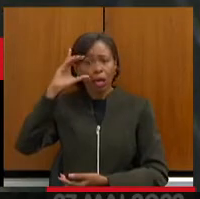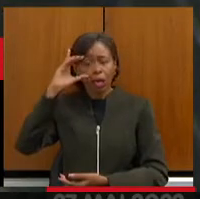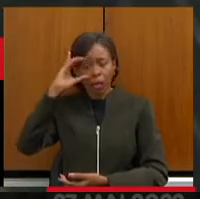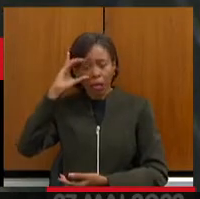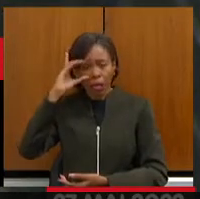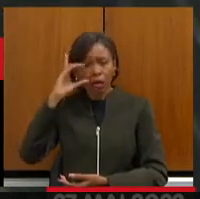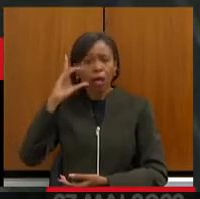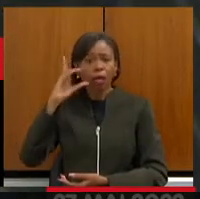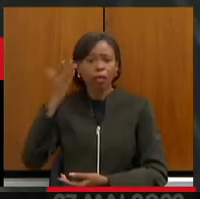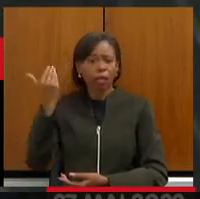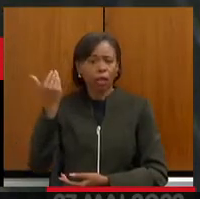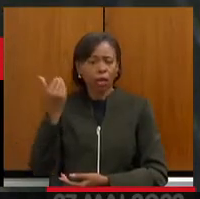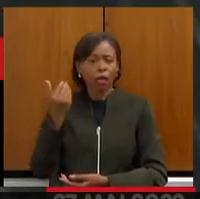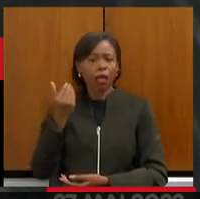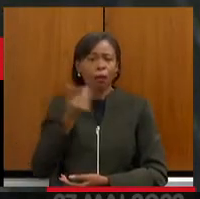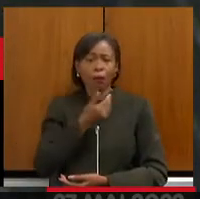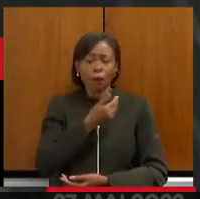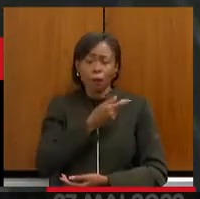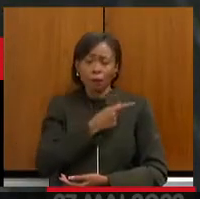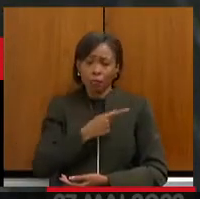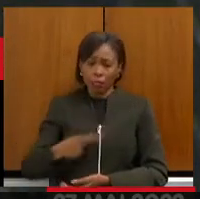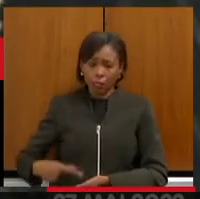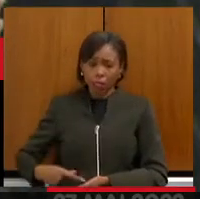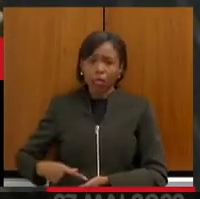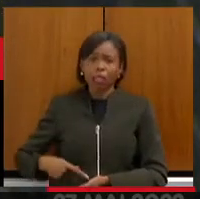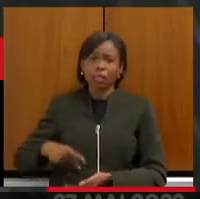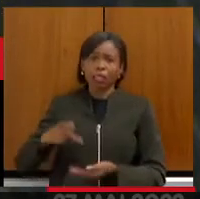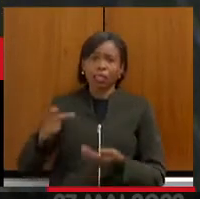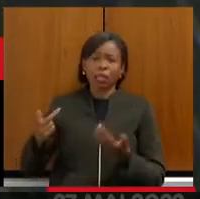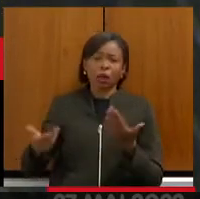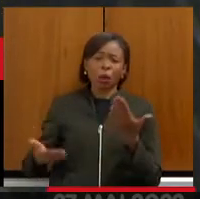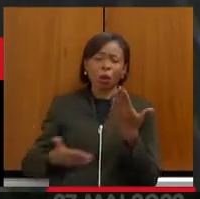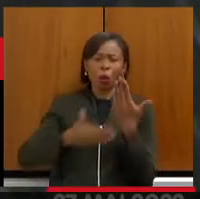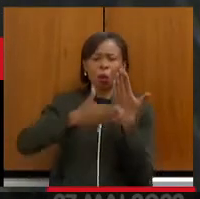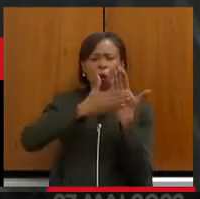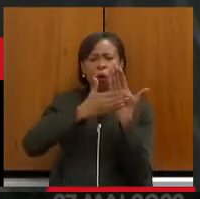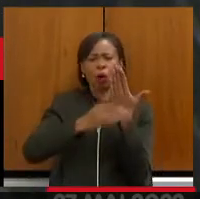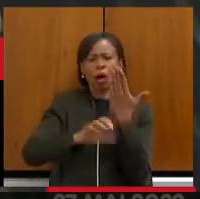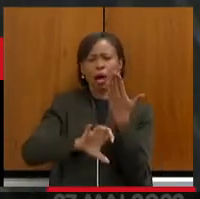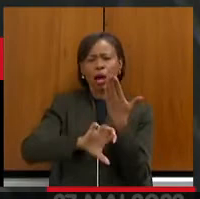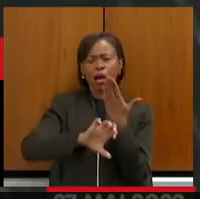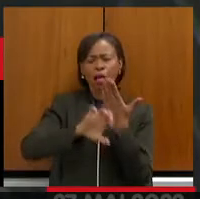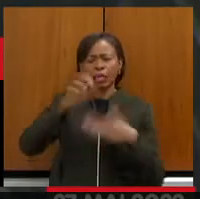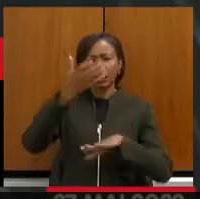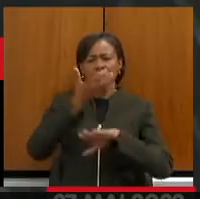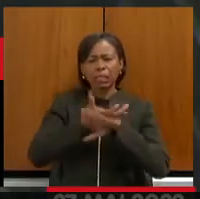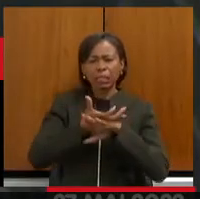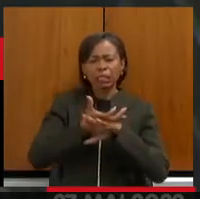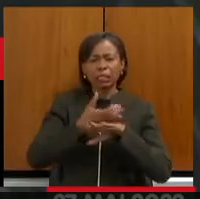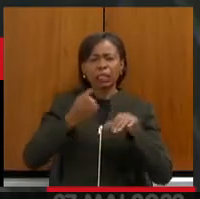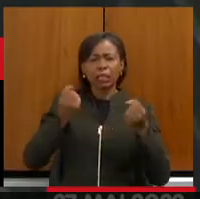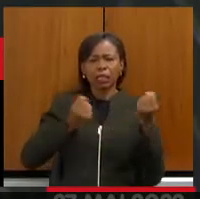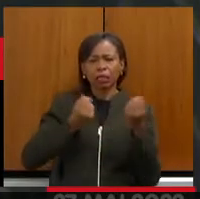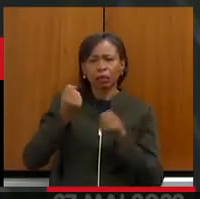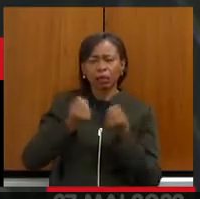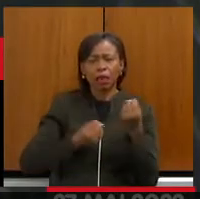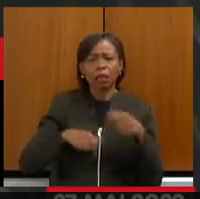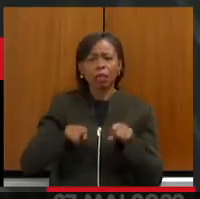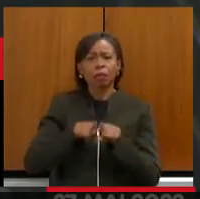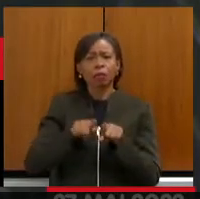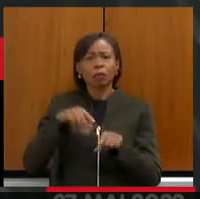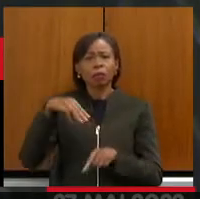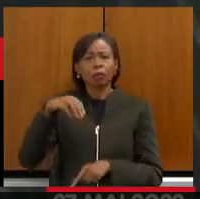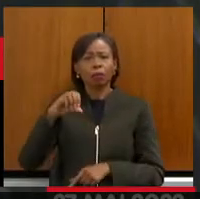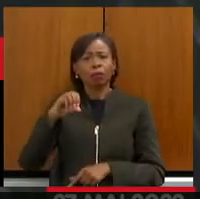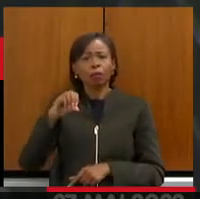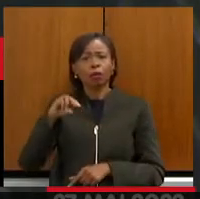adesivos em carros né Isa Penna companheira também importante Manuela d'Ávila com